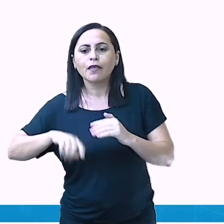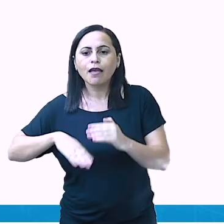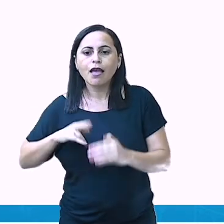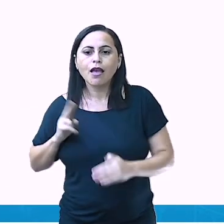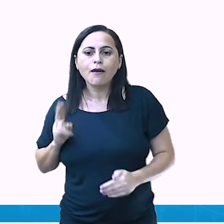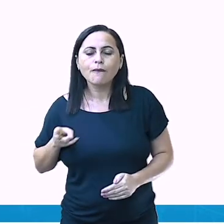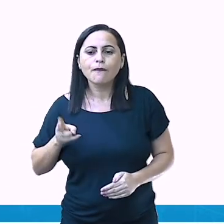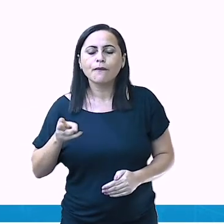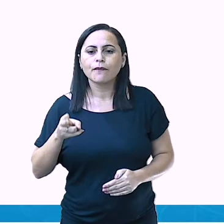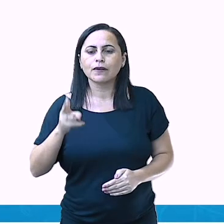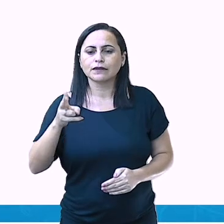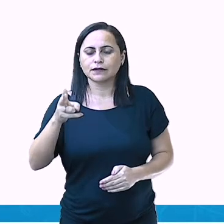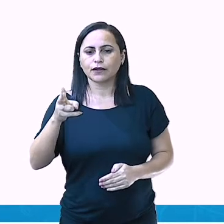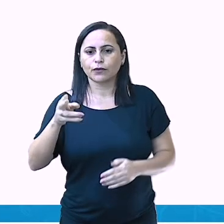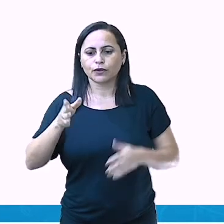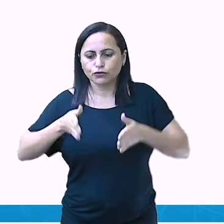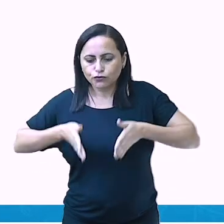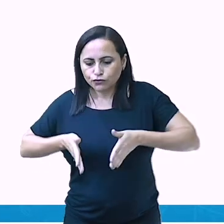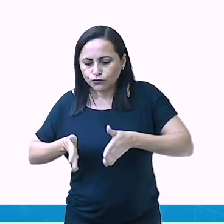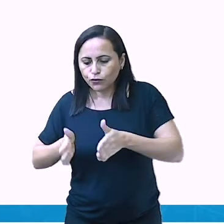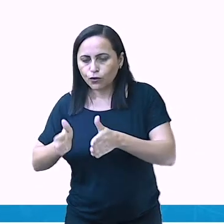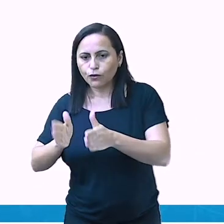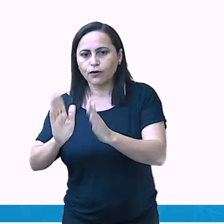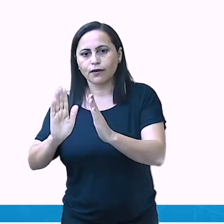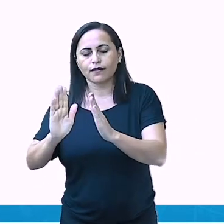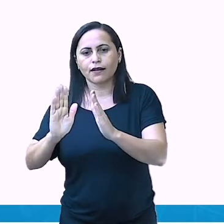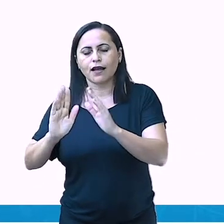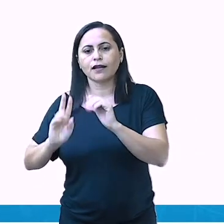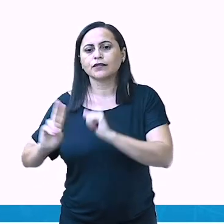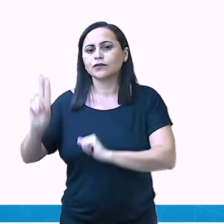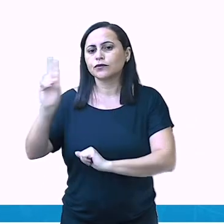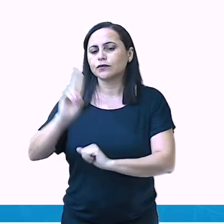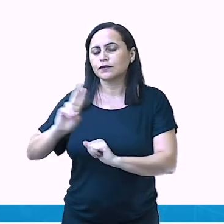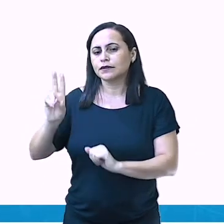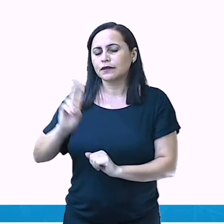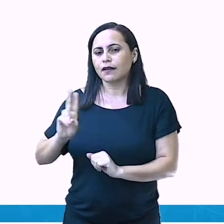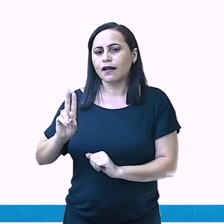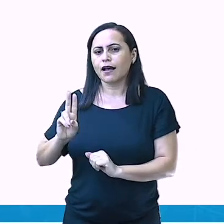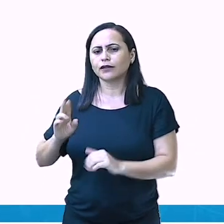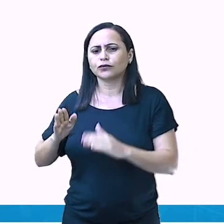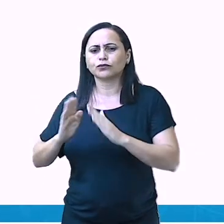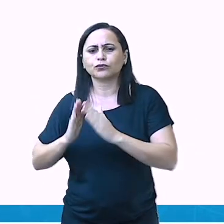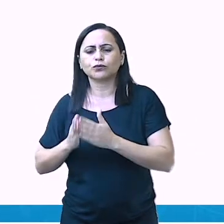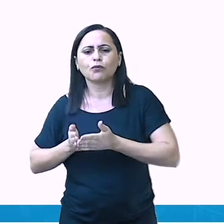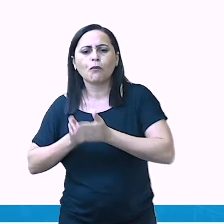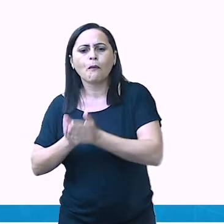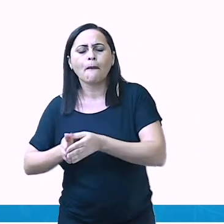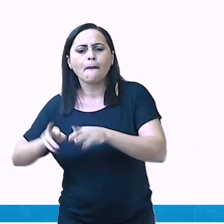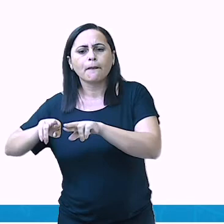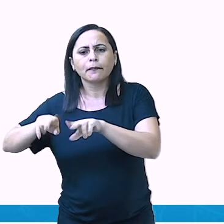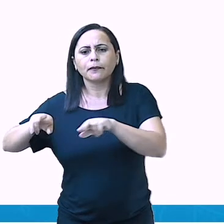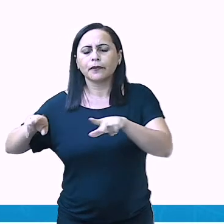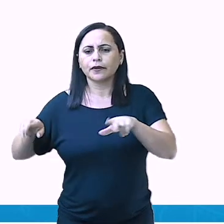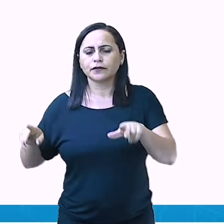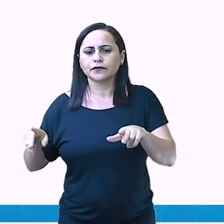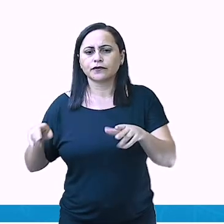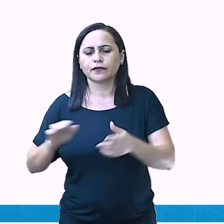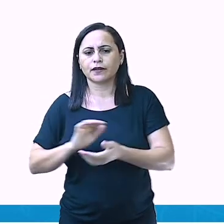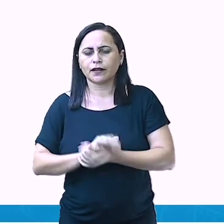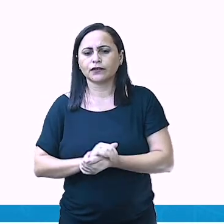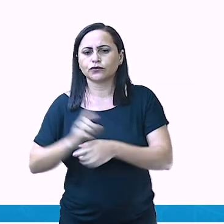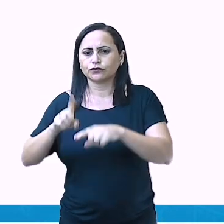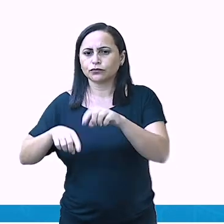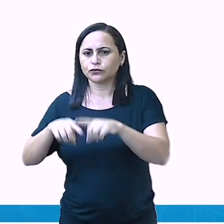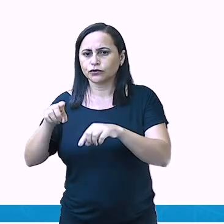de caminhos locais de paradas usados para o transporte comercial de carga. As rotas